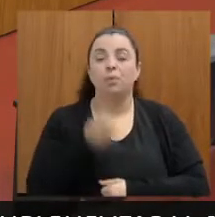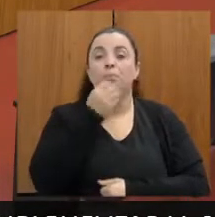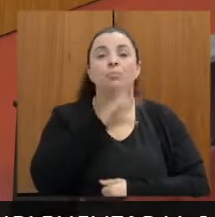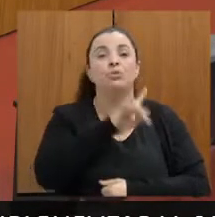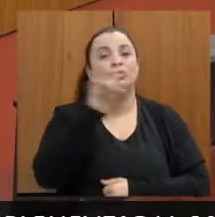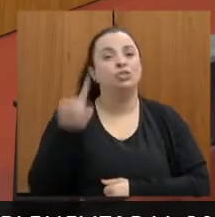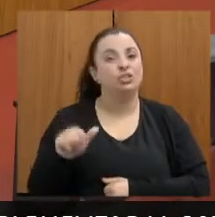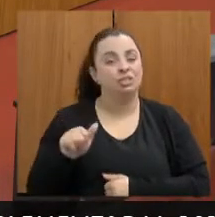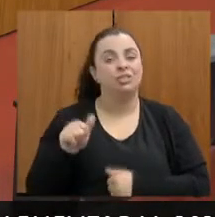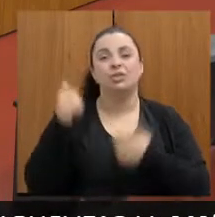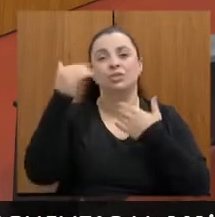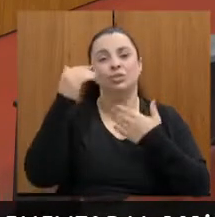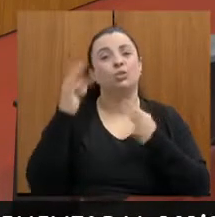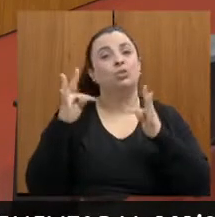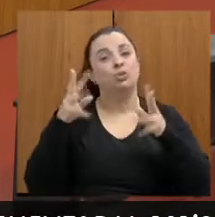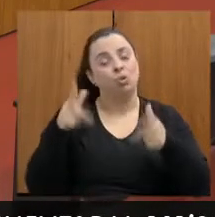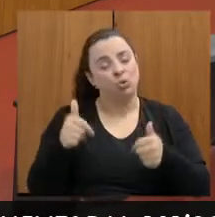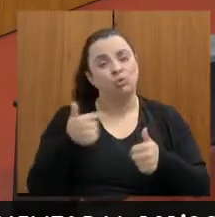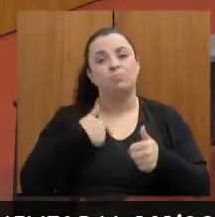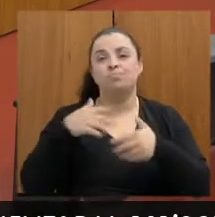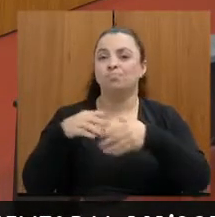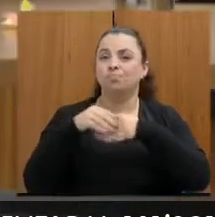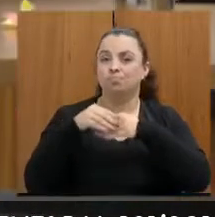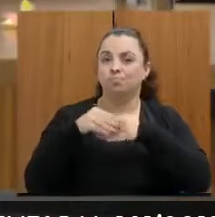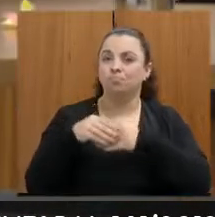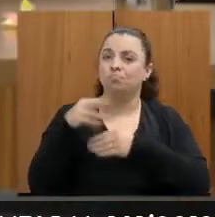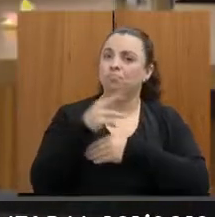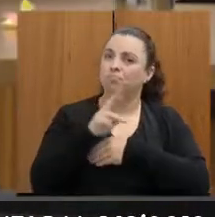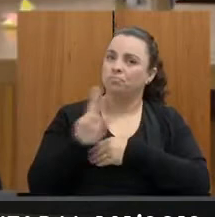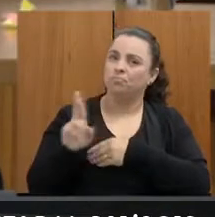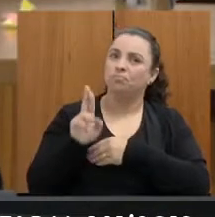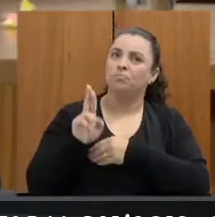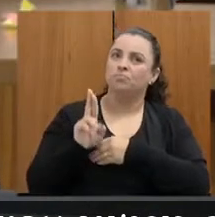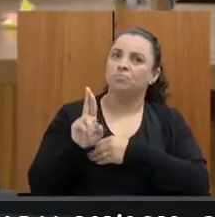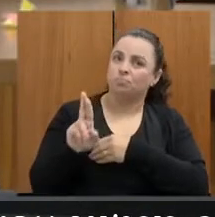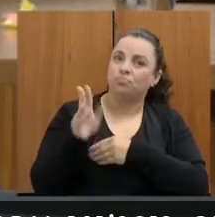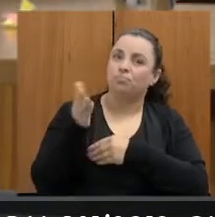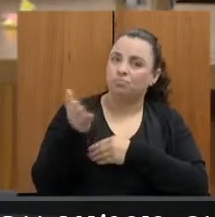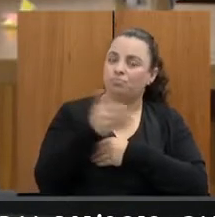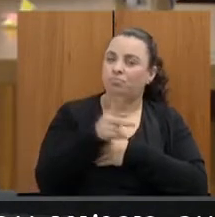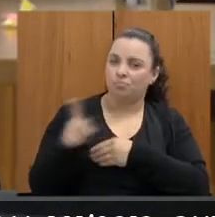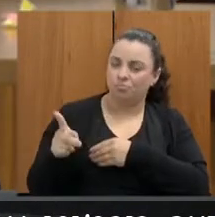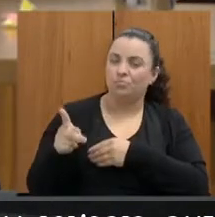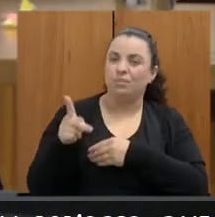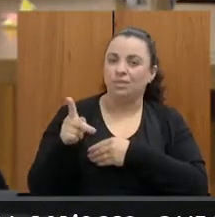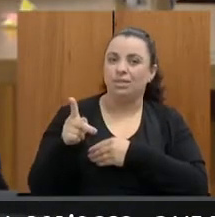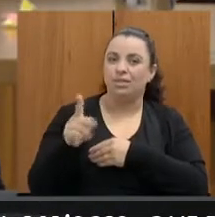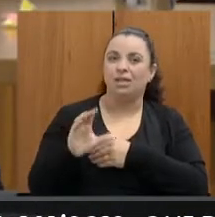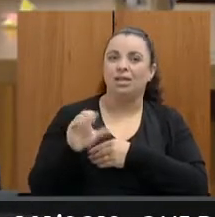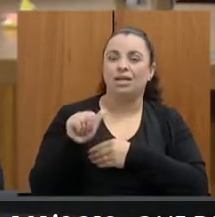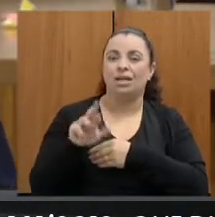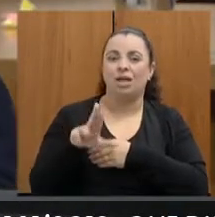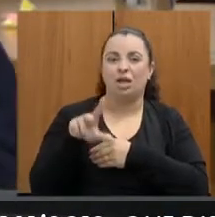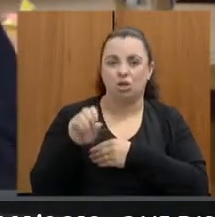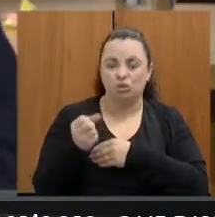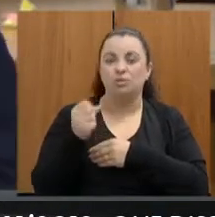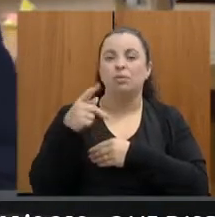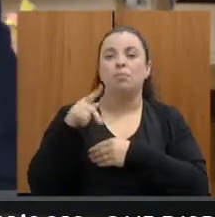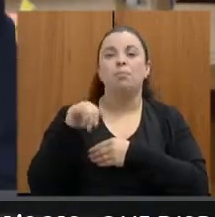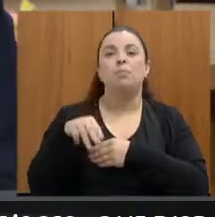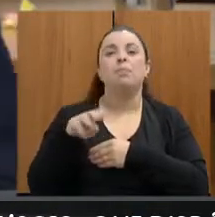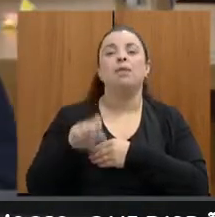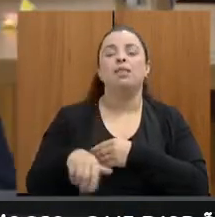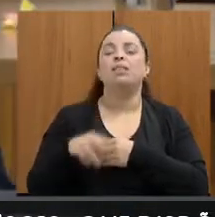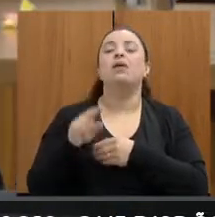quero cumprimentar aí na pessoa do nosso presidente que conduza à mesa e deputado Carlos Pimenta documentar todos os